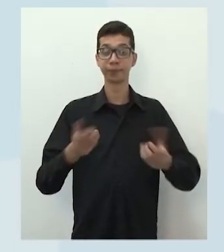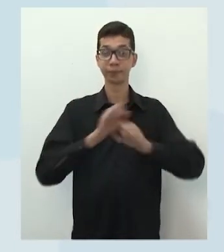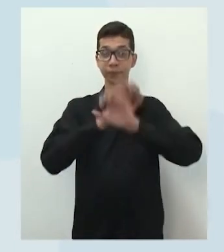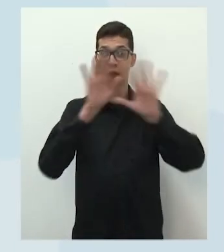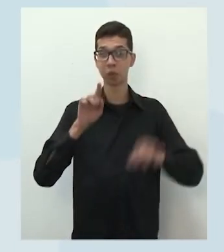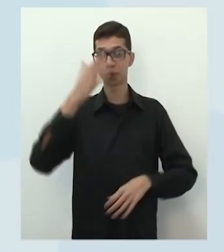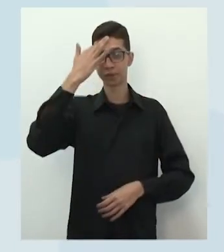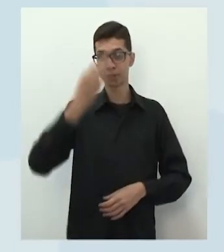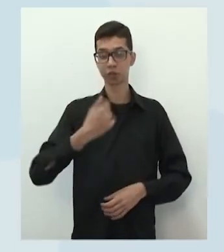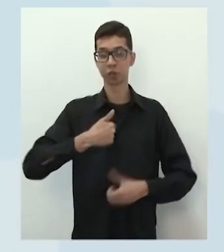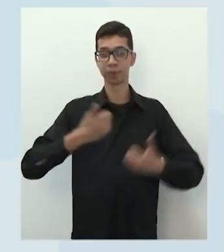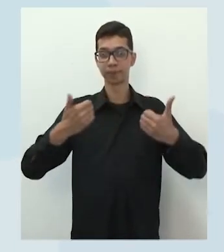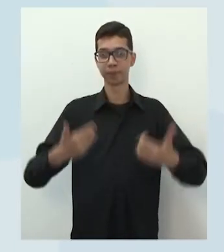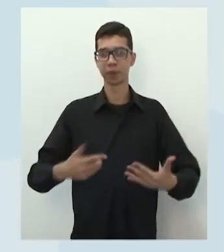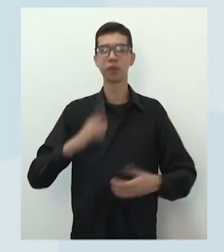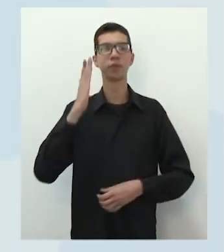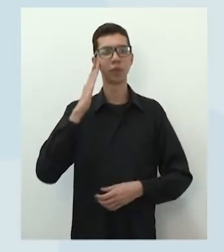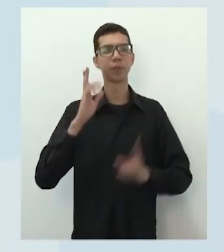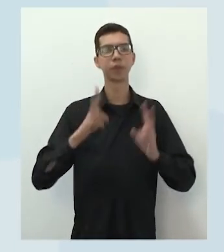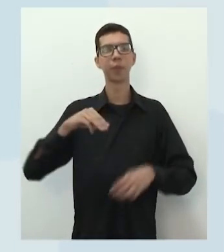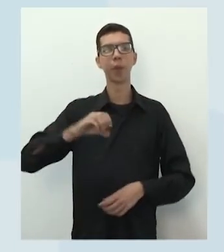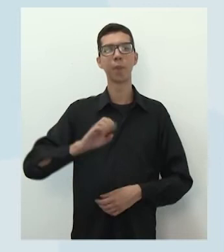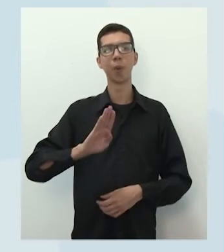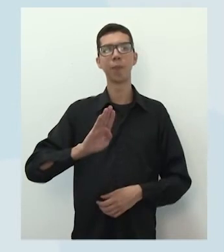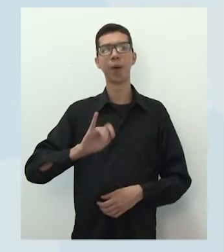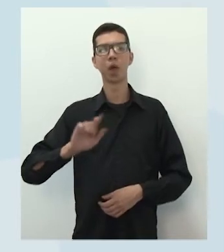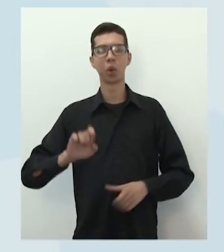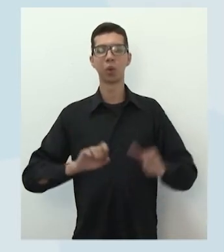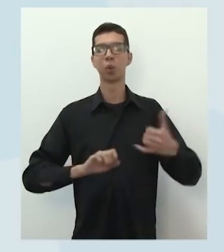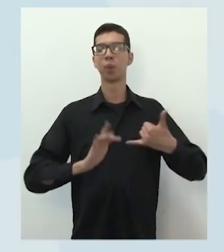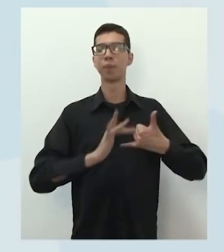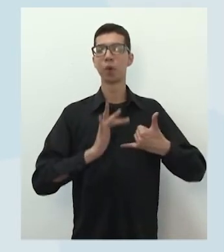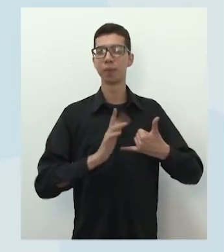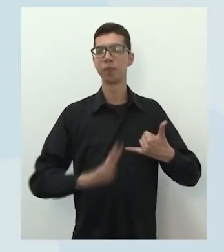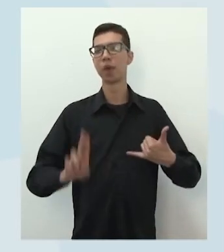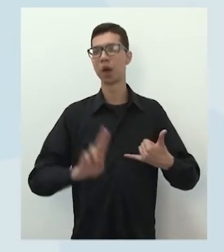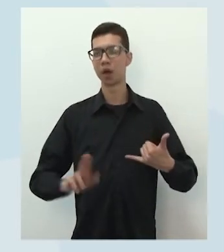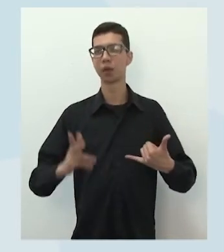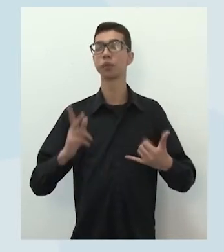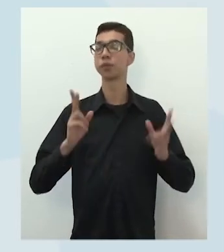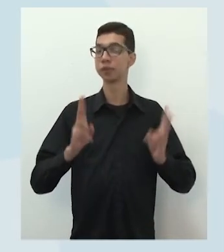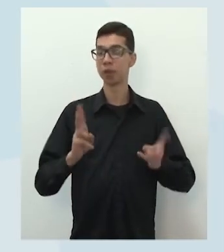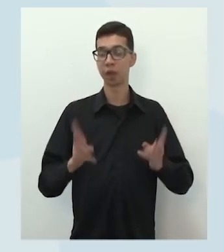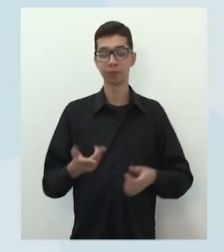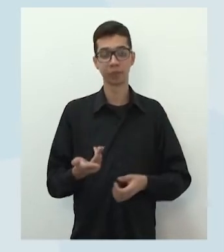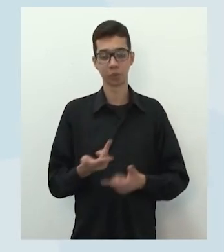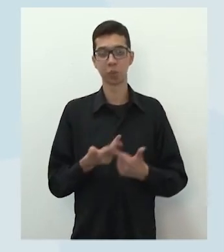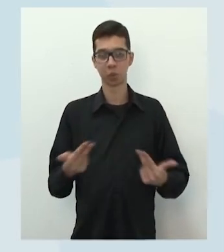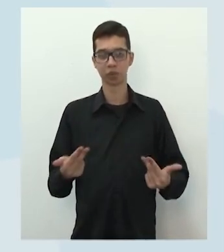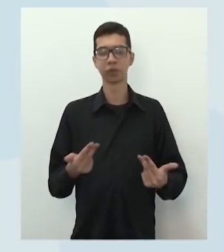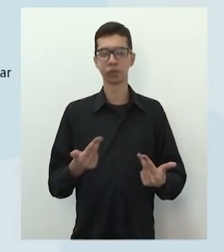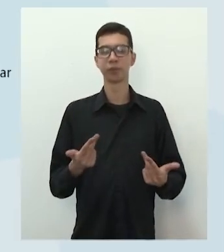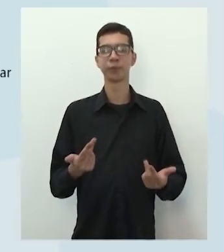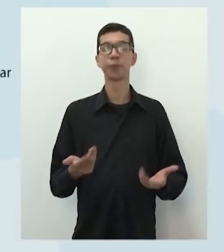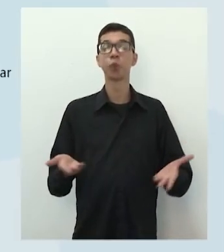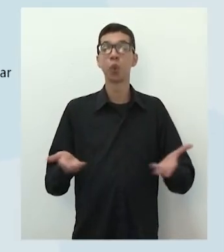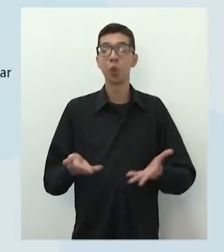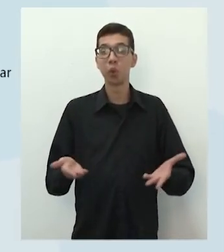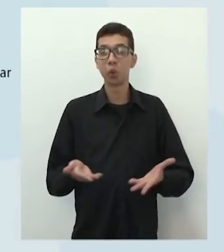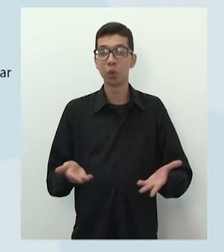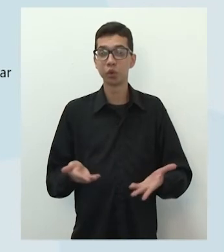na escola. E aí você vai somando e encontra um número bastante importante. Relembrando, isso já são dados do ano passado. Passa o próximo para